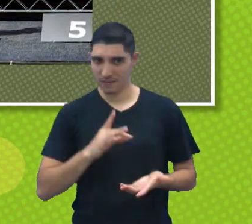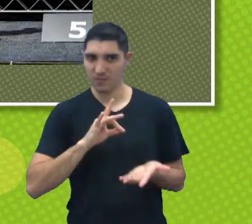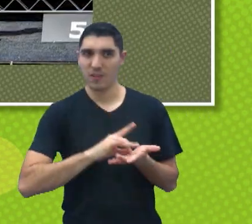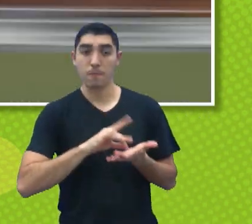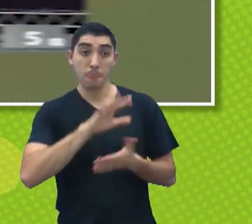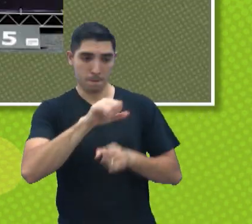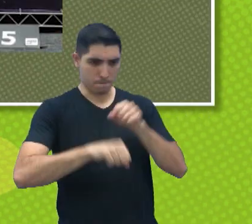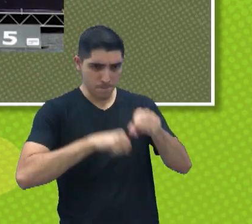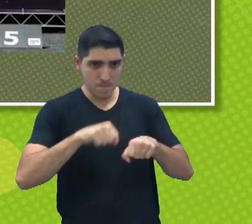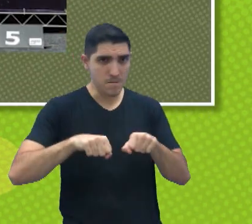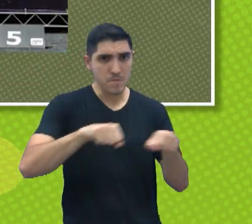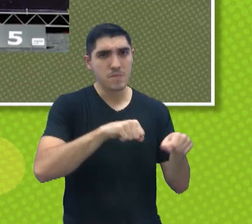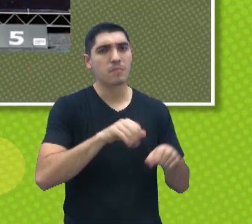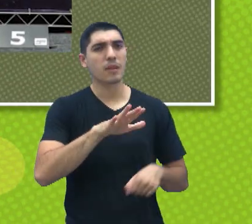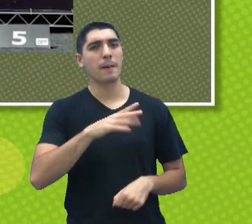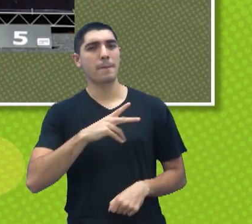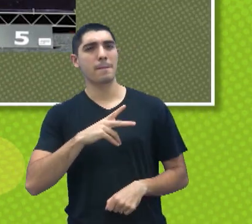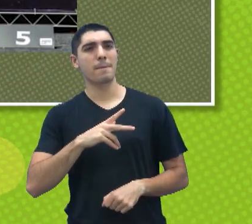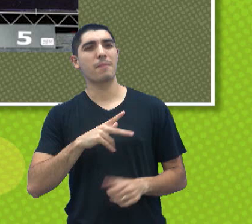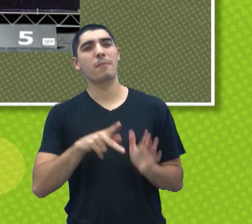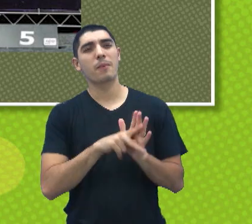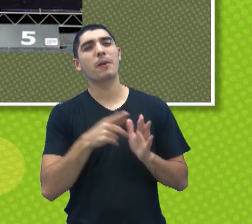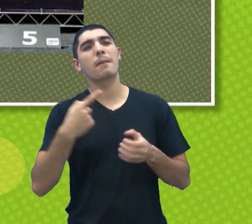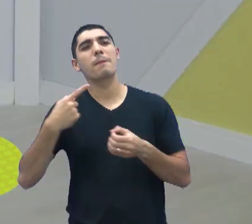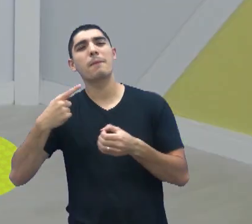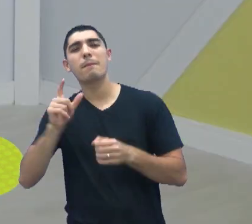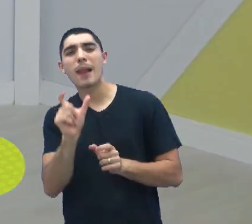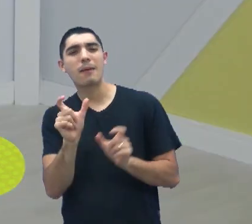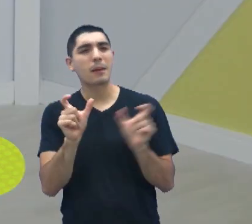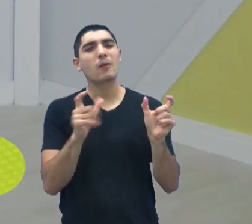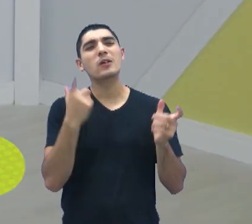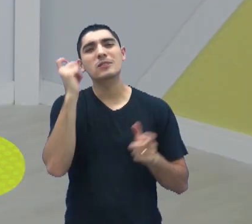ciclismo, Paranapiacaba ou Pindamonhangaba, o que é mais complicado de falar?